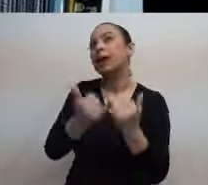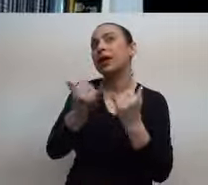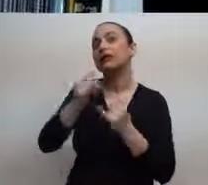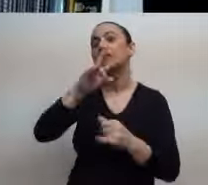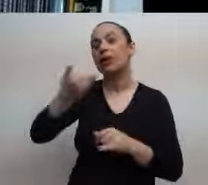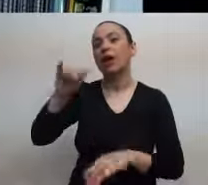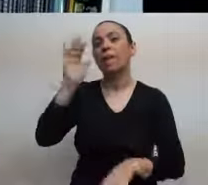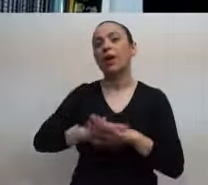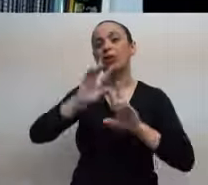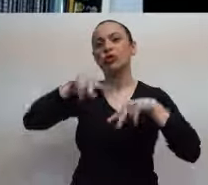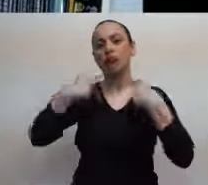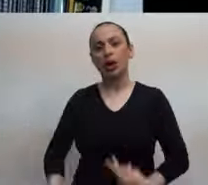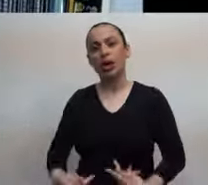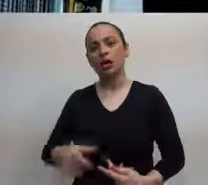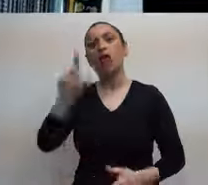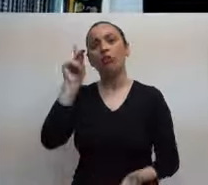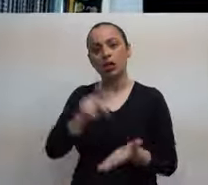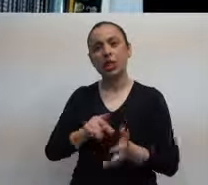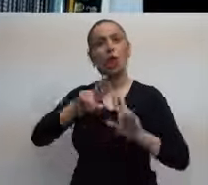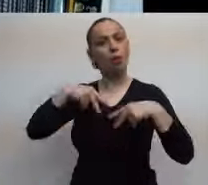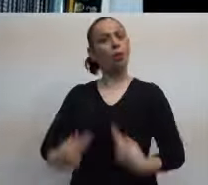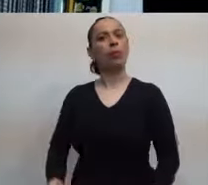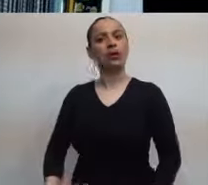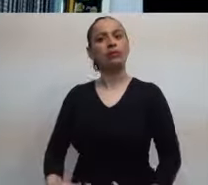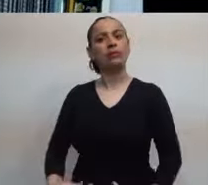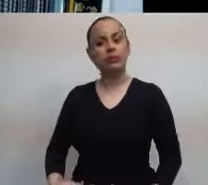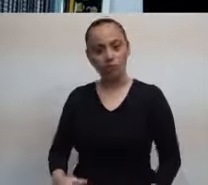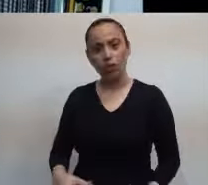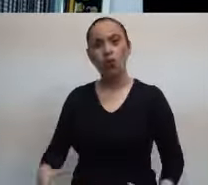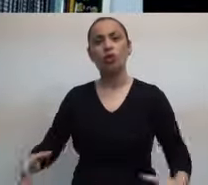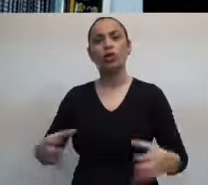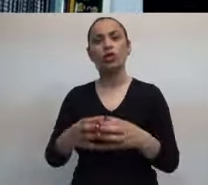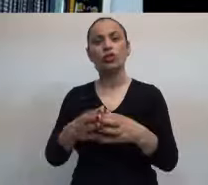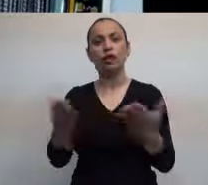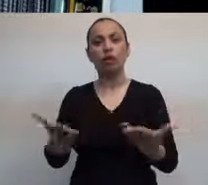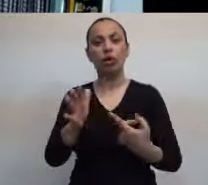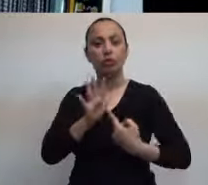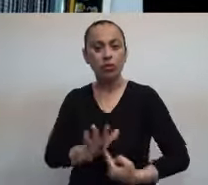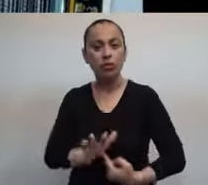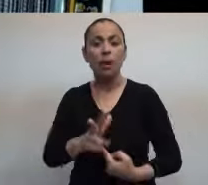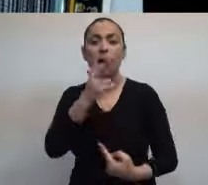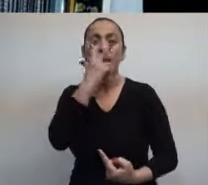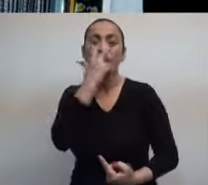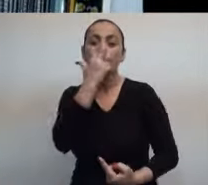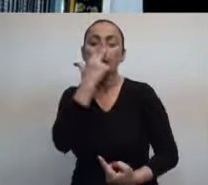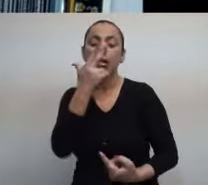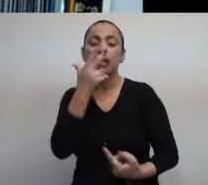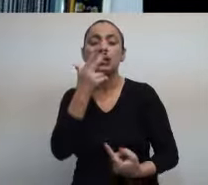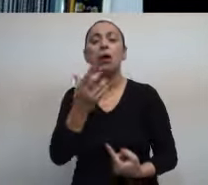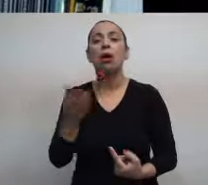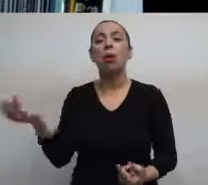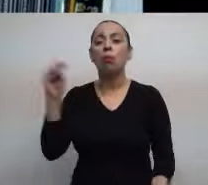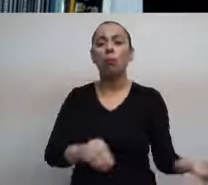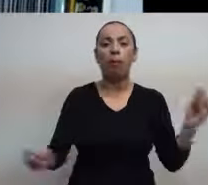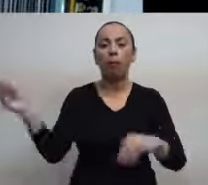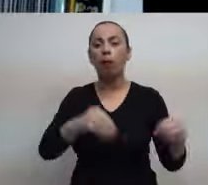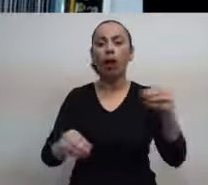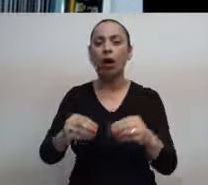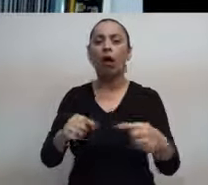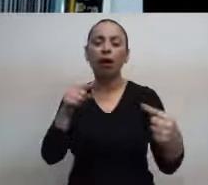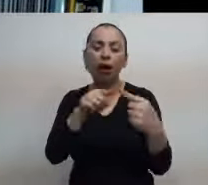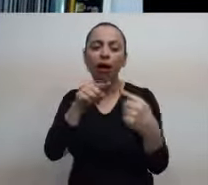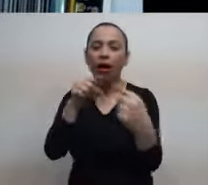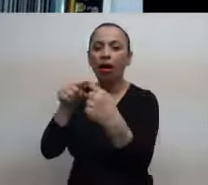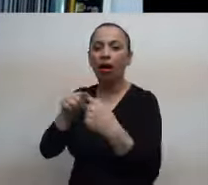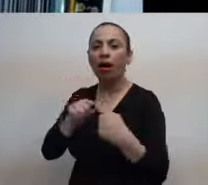humana. O coletivo que é agora apresentado parece ser um aglomerado de afins